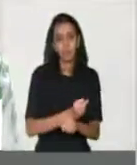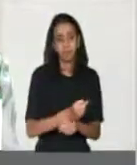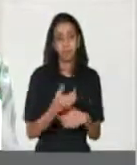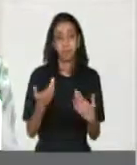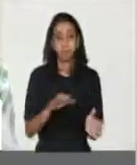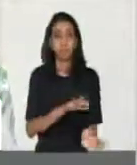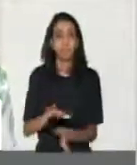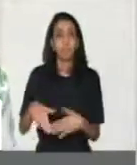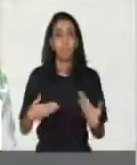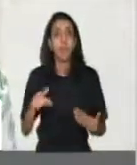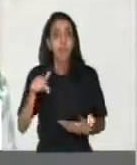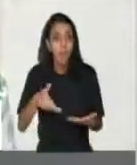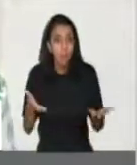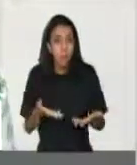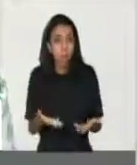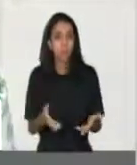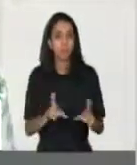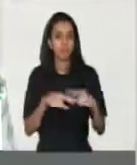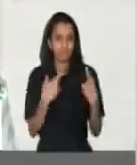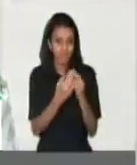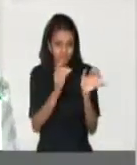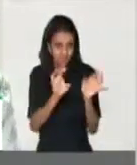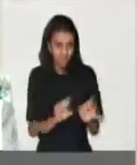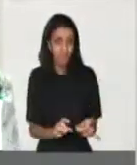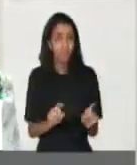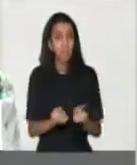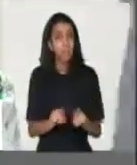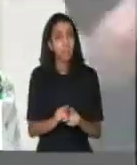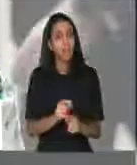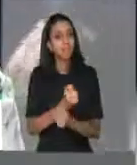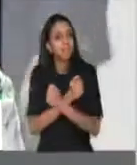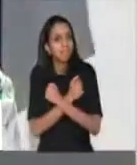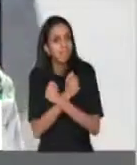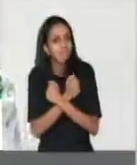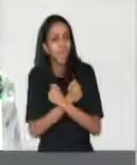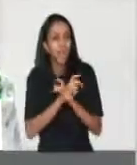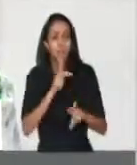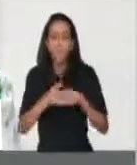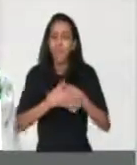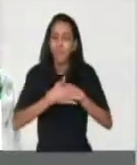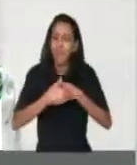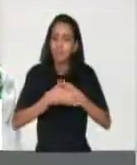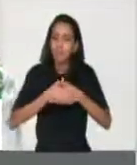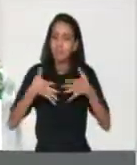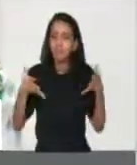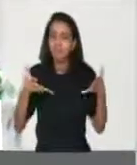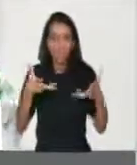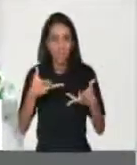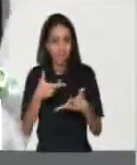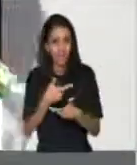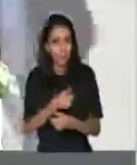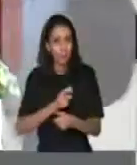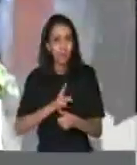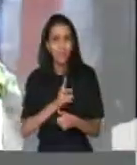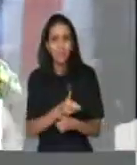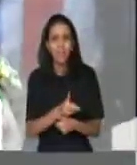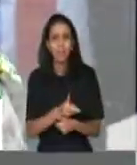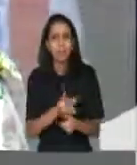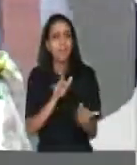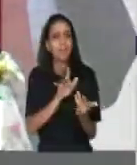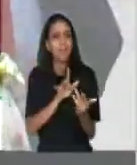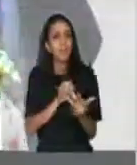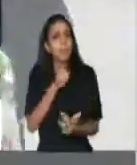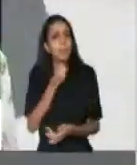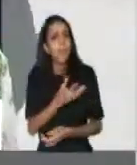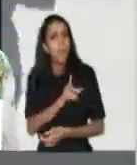nesta iniciativa é mandar também um abraço àquele povo carinhoso, maravilhoso, que nos recebeu tão bem